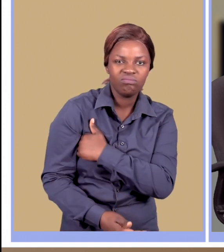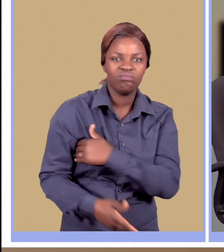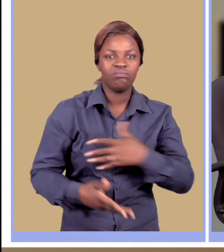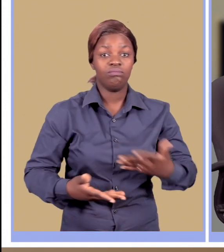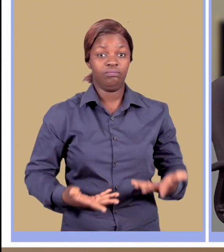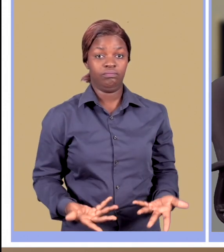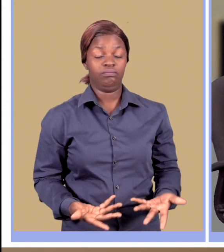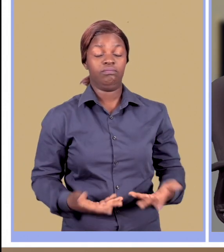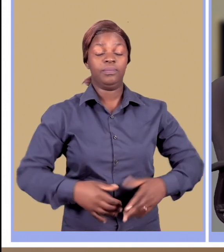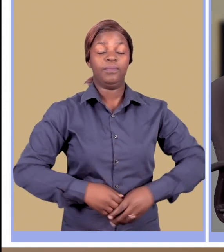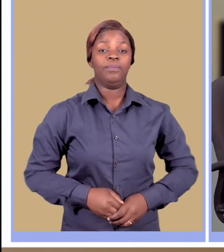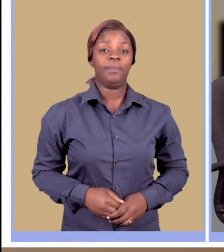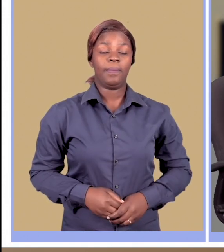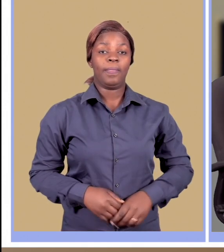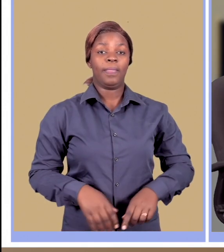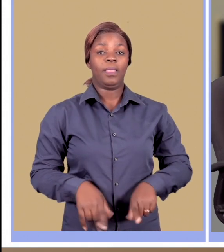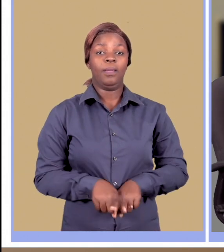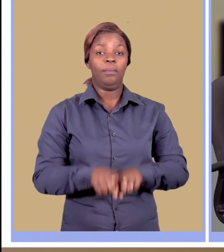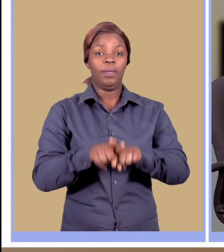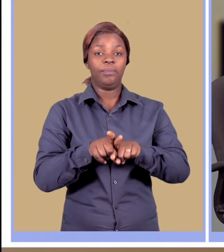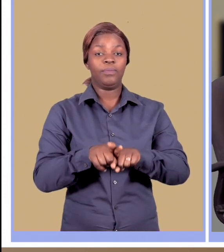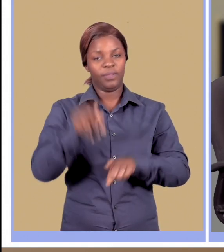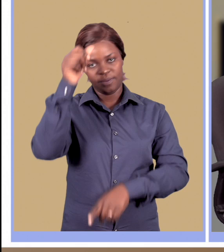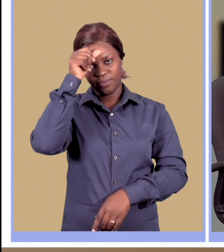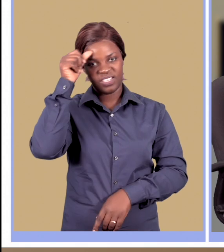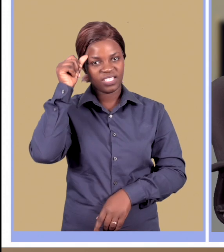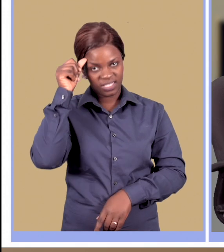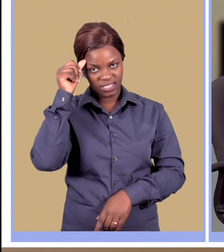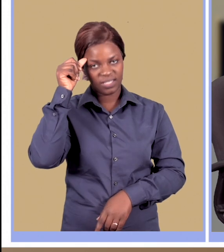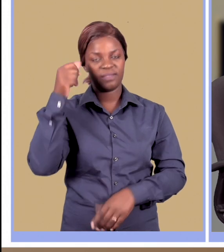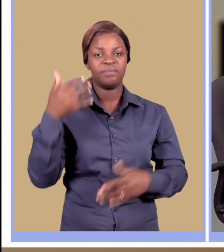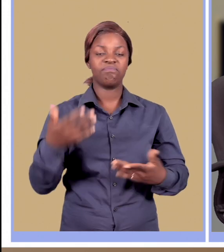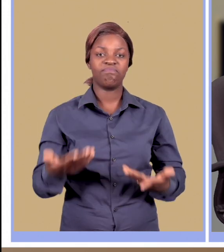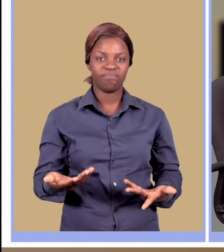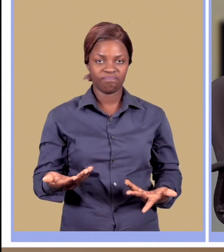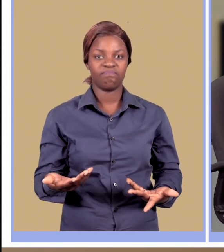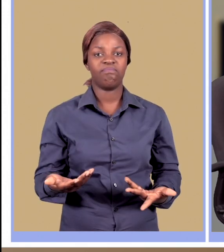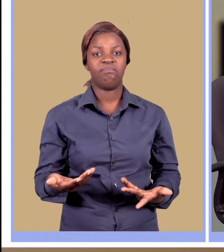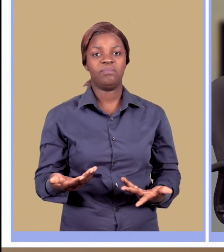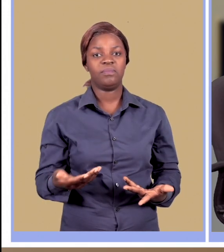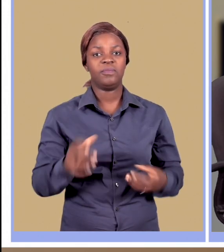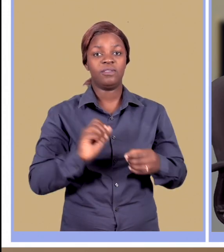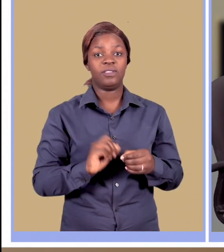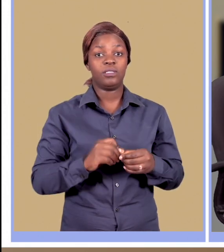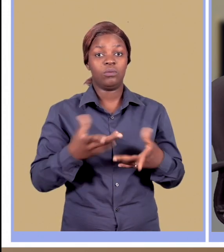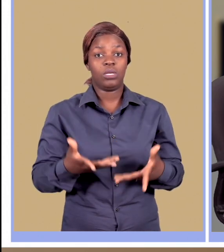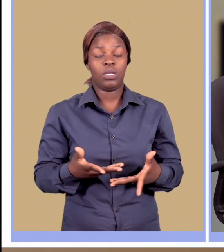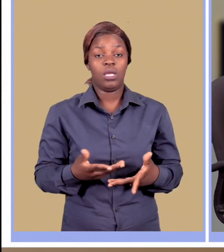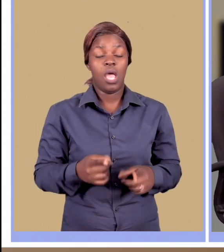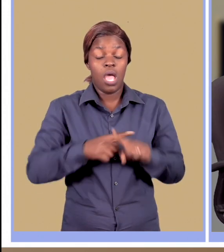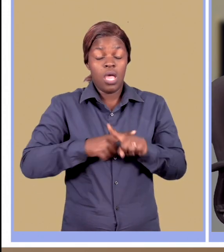são usuárias de uma cadeira de roda, de muletas, de canadianas, que não conseguem, de